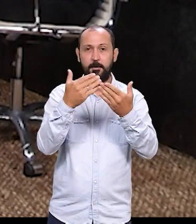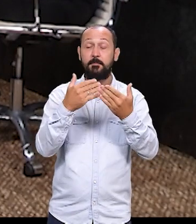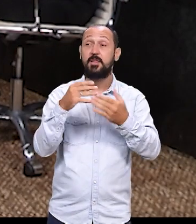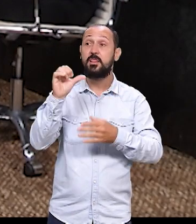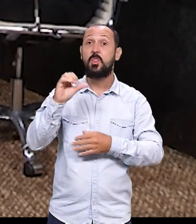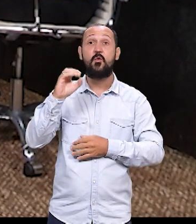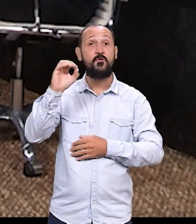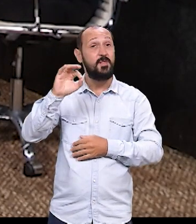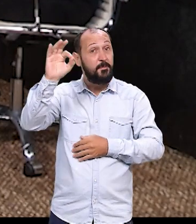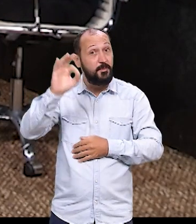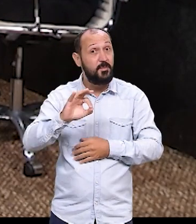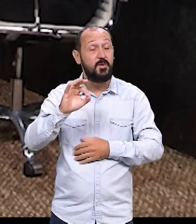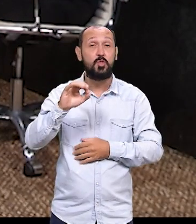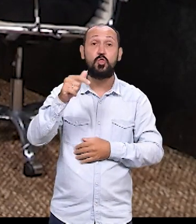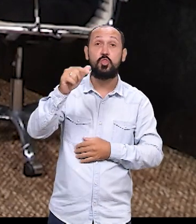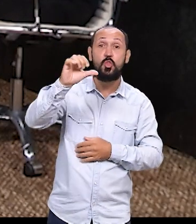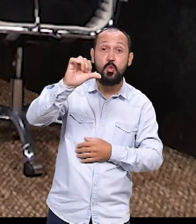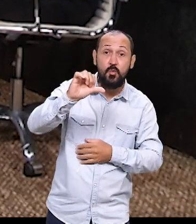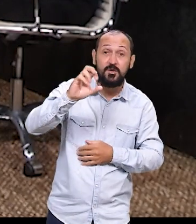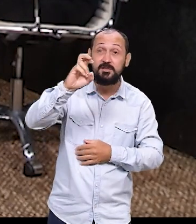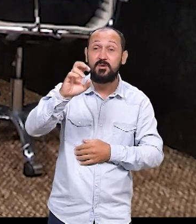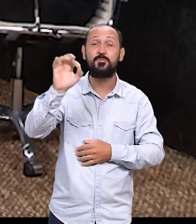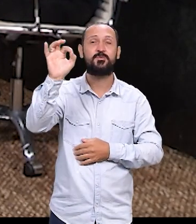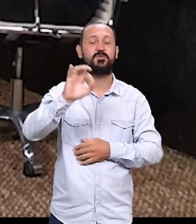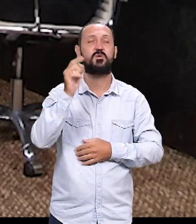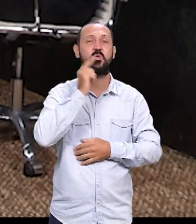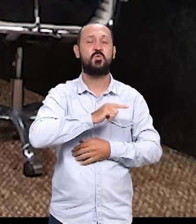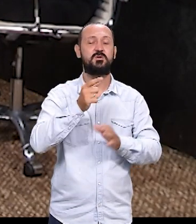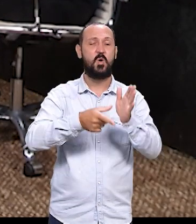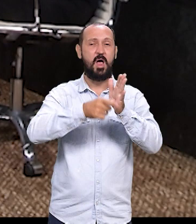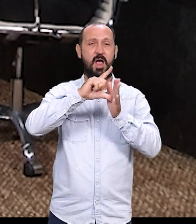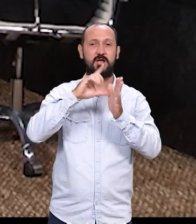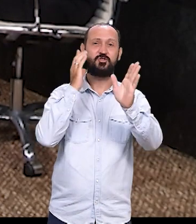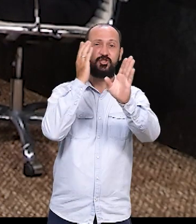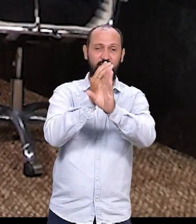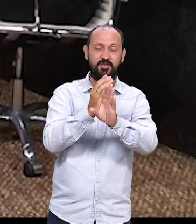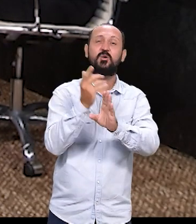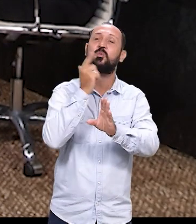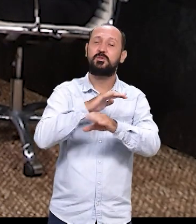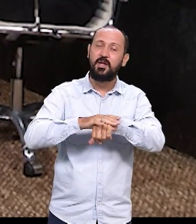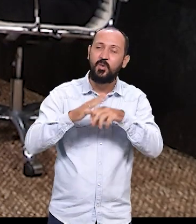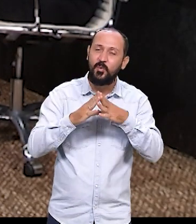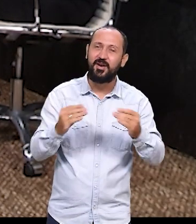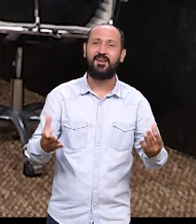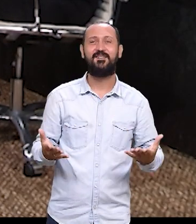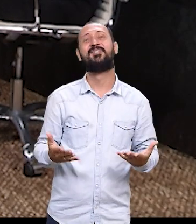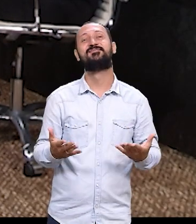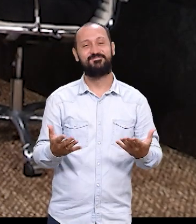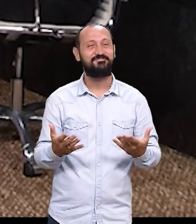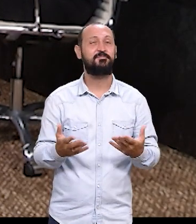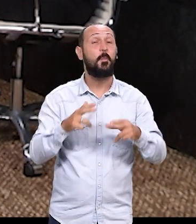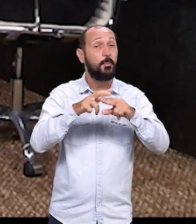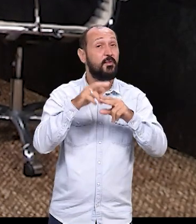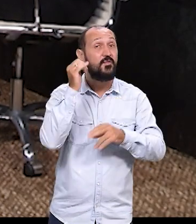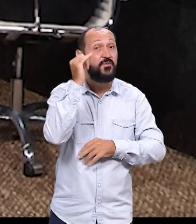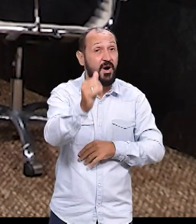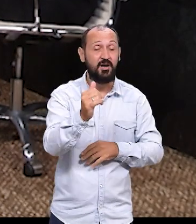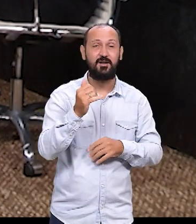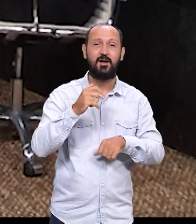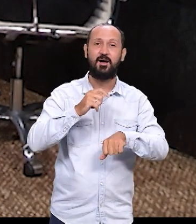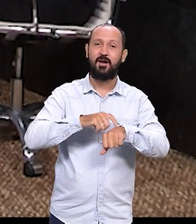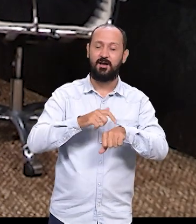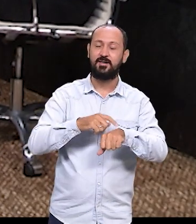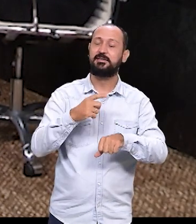é avançada para mais de 90 95% quando a doença é diagnosticada precocemente então eh uma coisa eu sempre